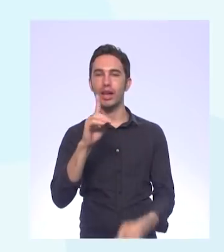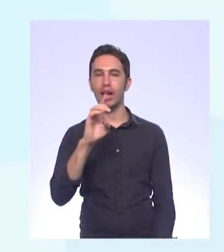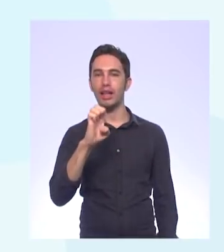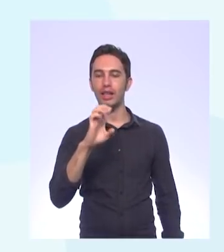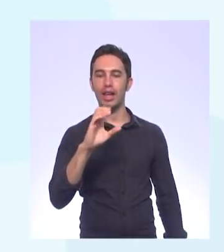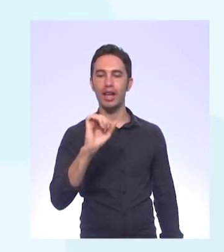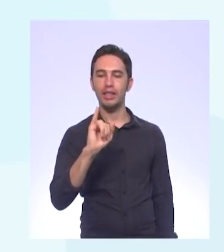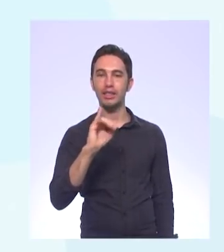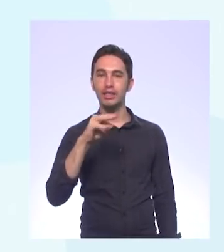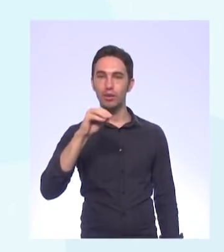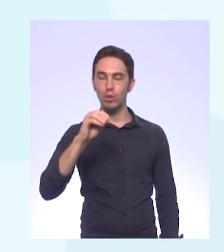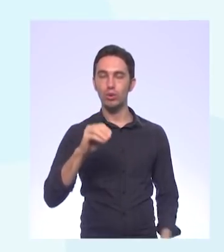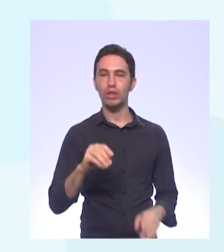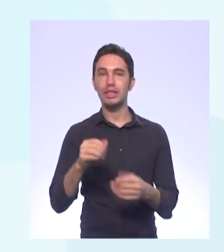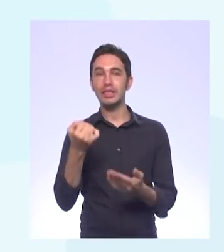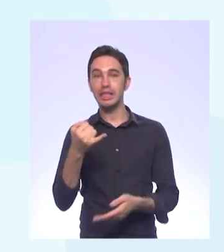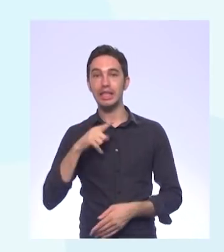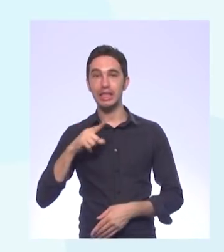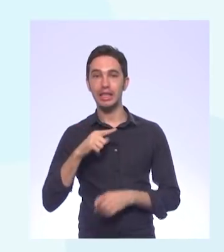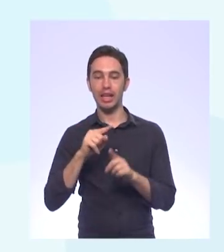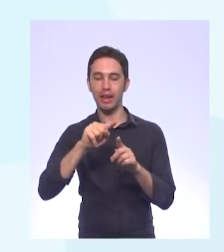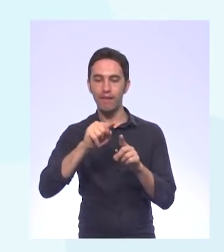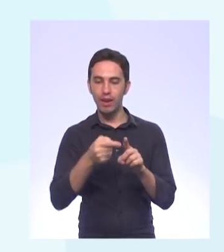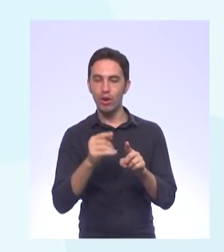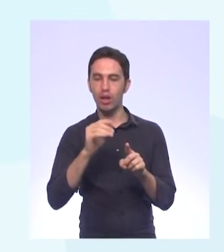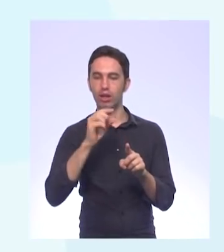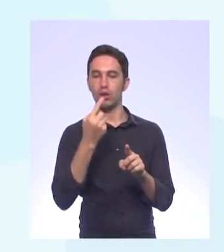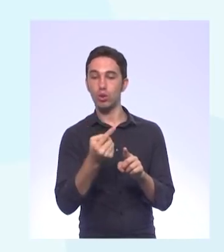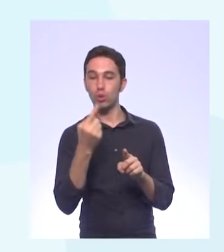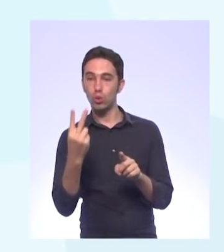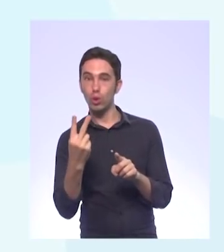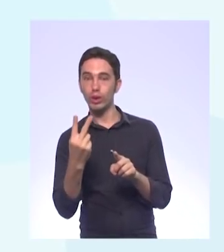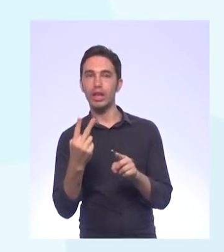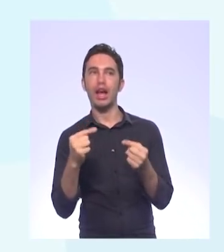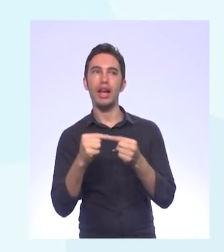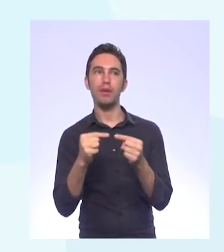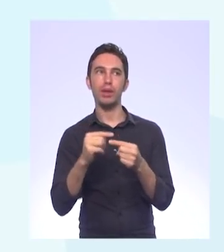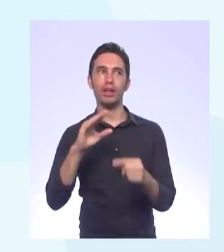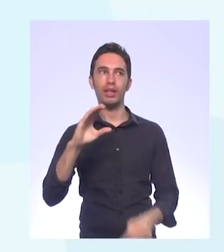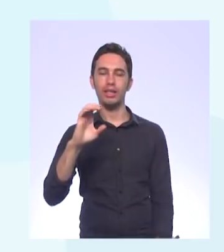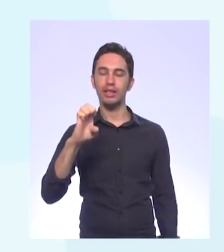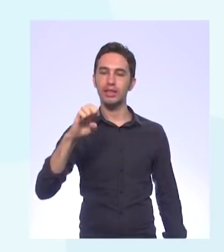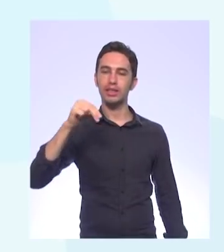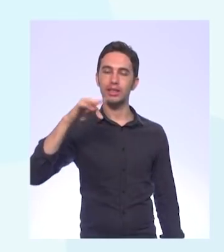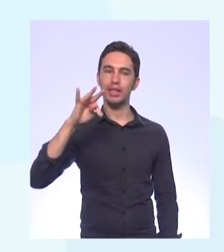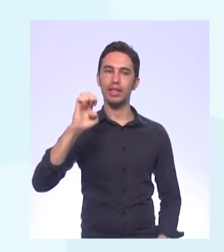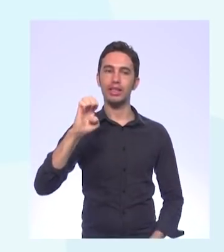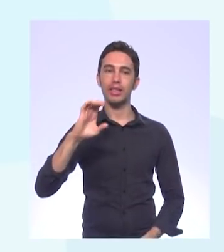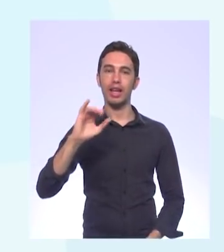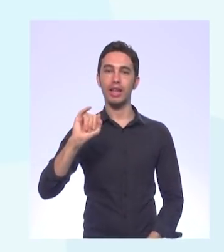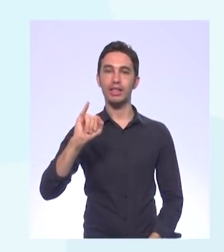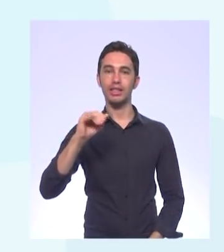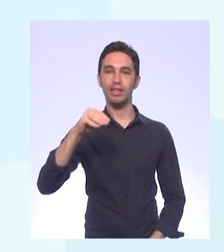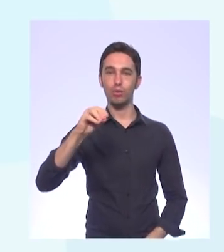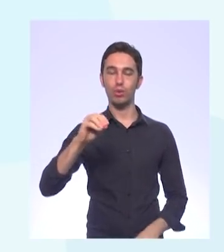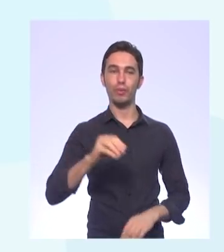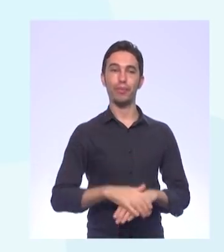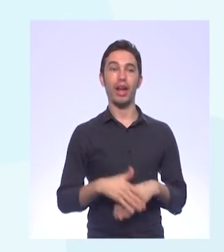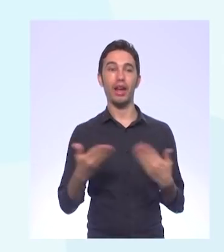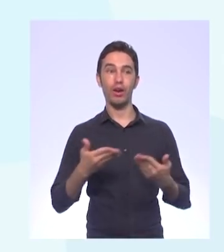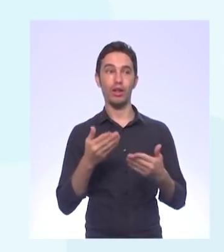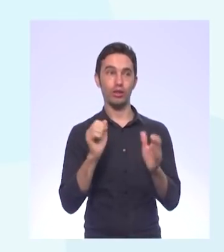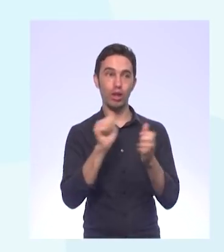casas decimais como esse a gente chama de centésimos deixa apagar isso aqui bom e nós vamos fazer essa divisão